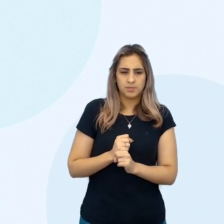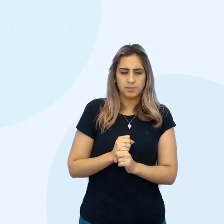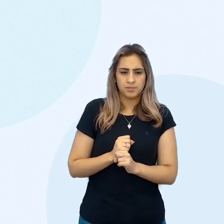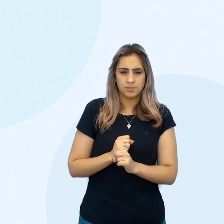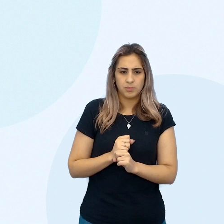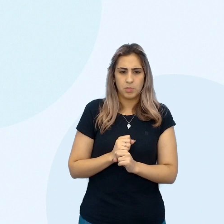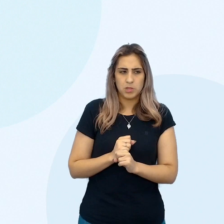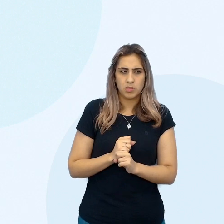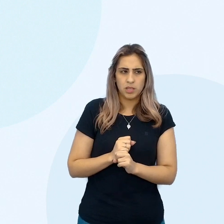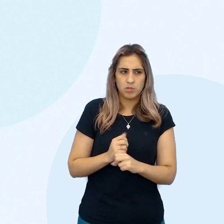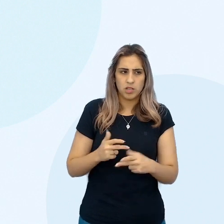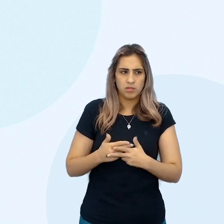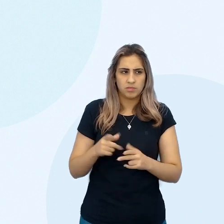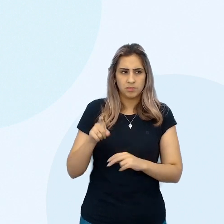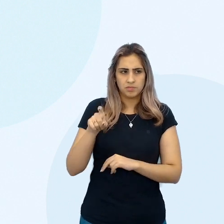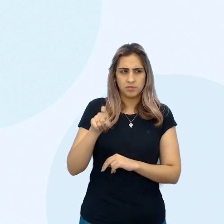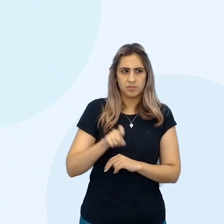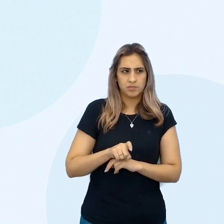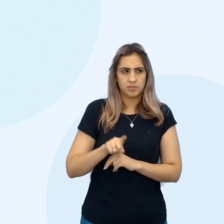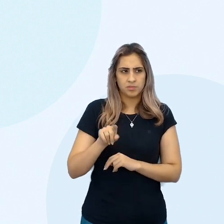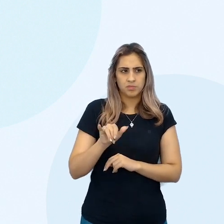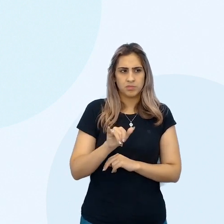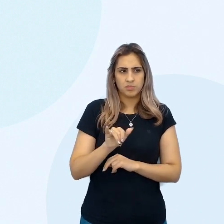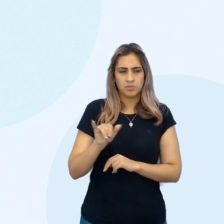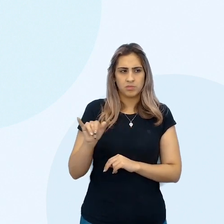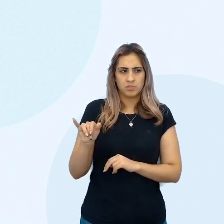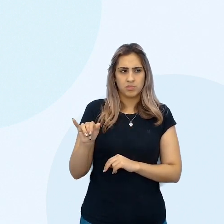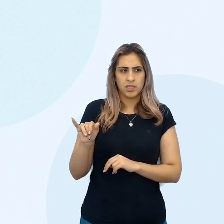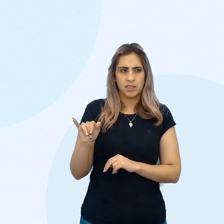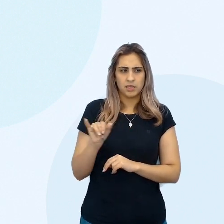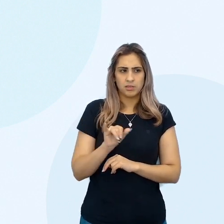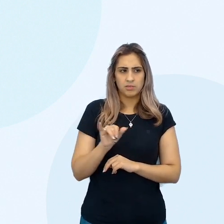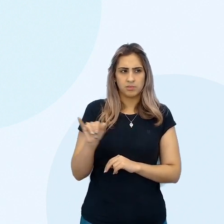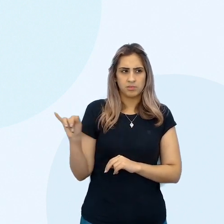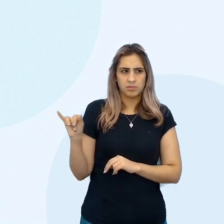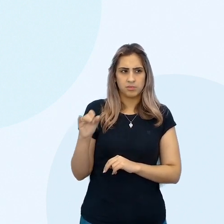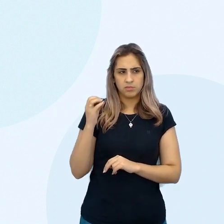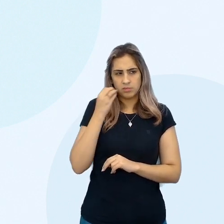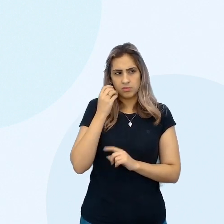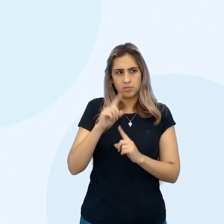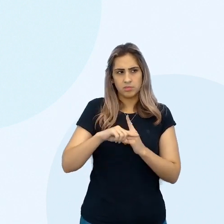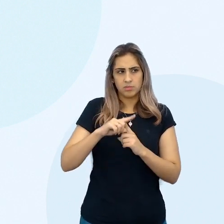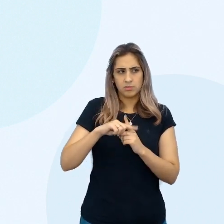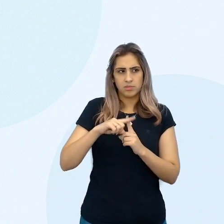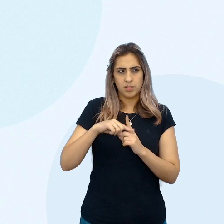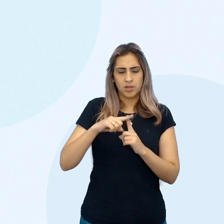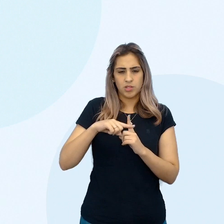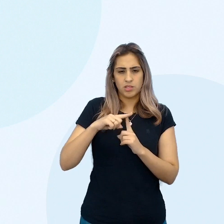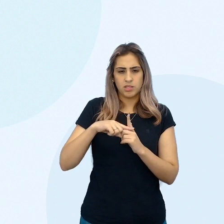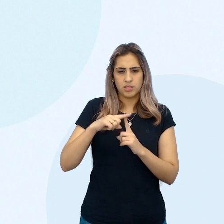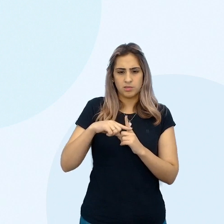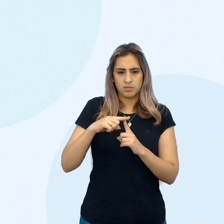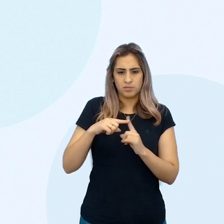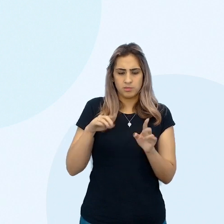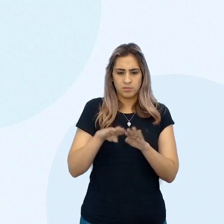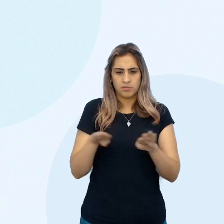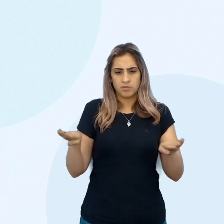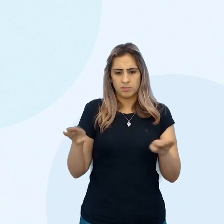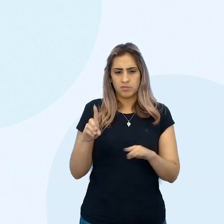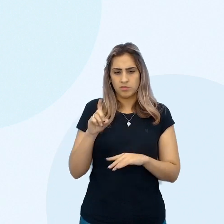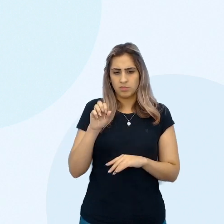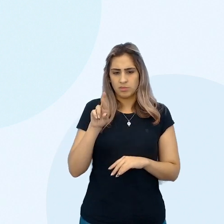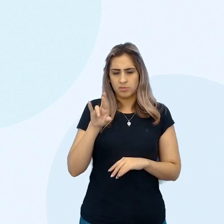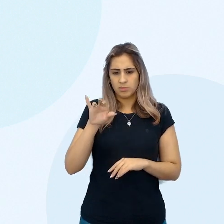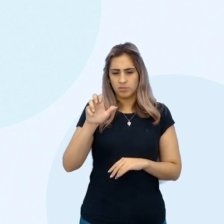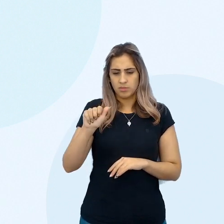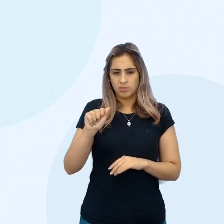Sim. Que era o x. E a segunda, que é o y, a gente pegou fazendo o quê? Temperatura o quê? Média. Isso. Média diária. Pegou máxima